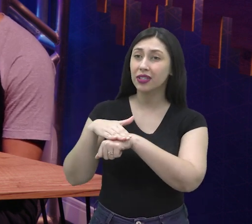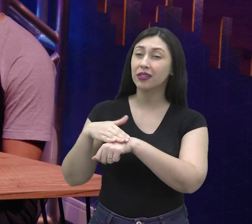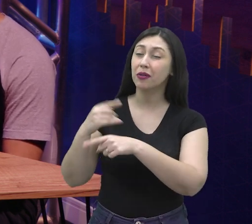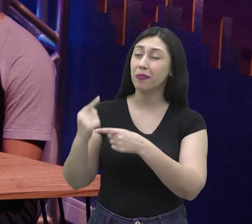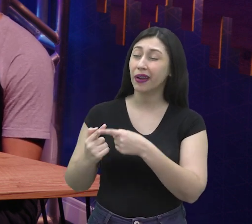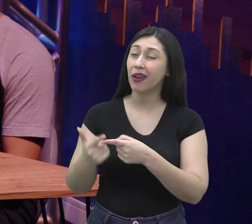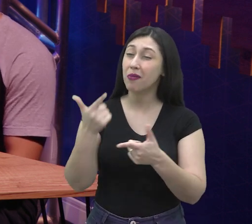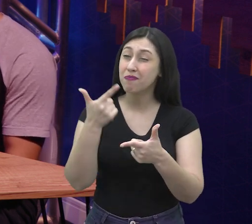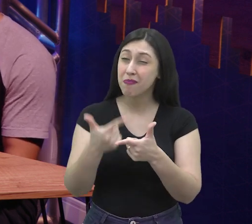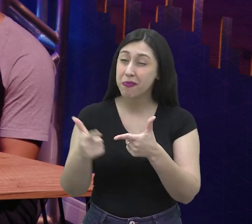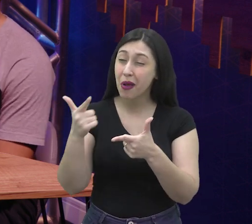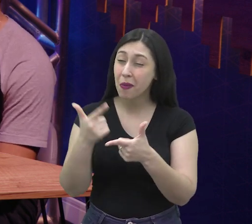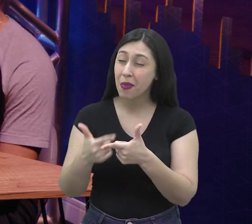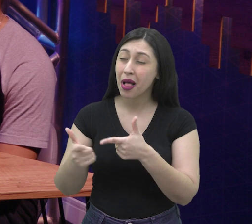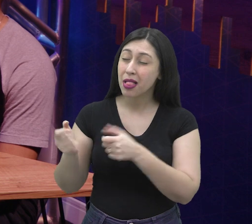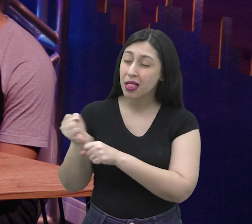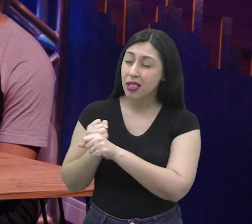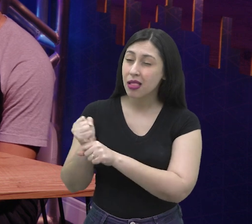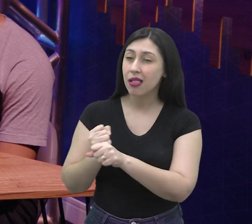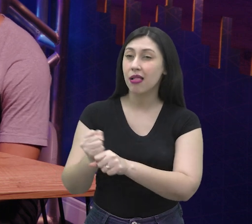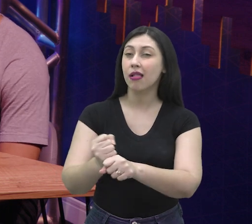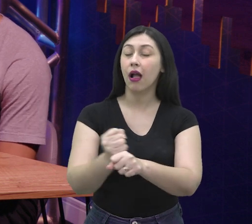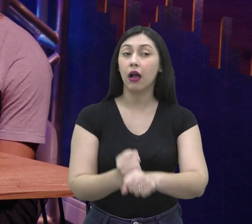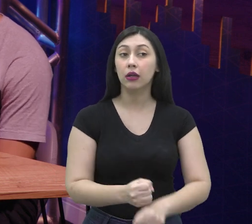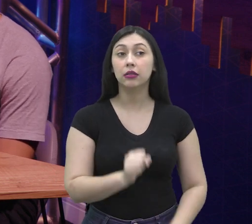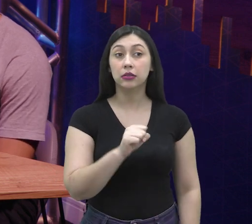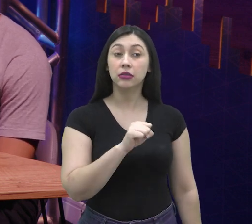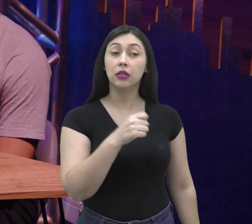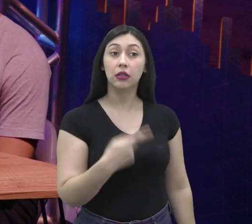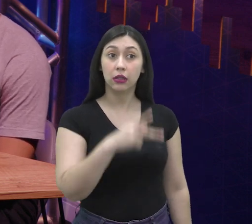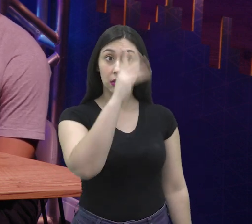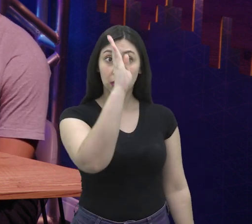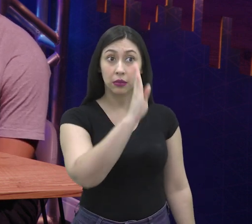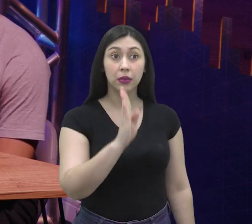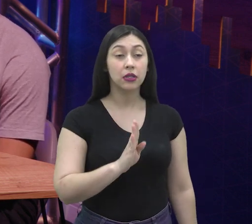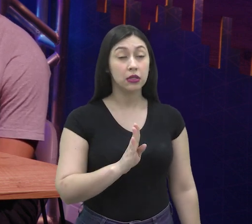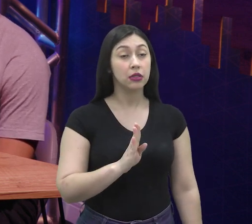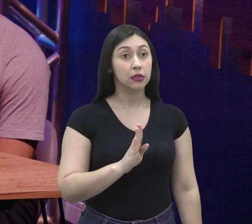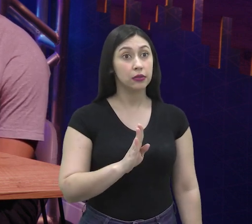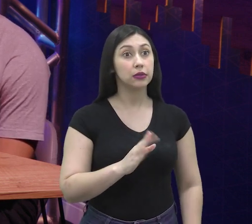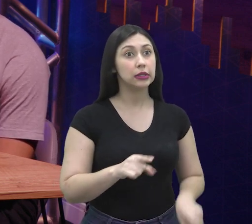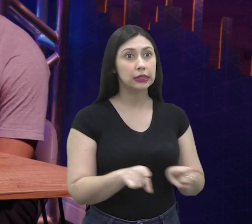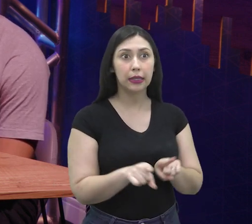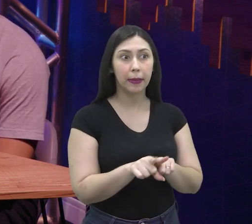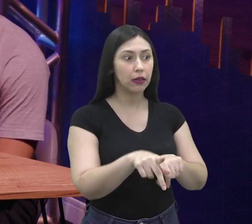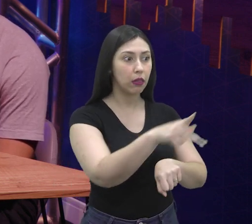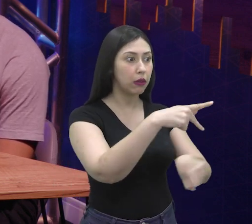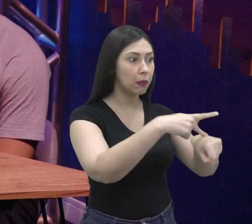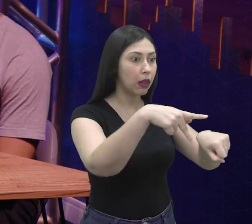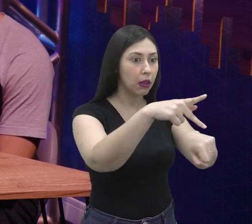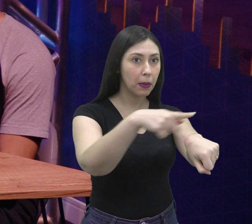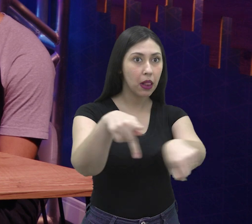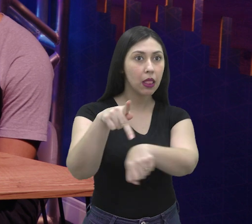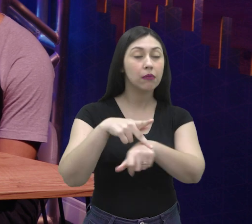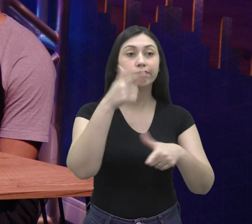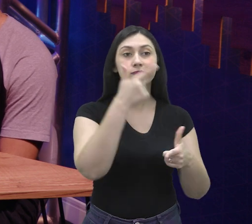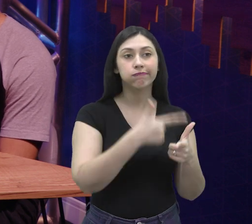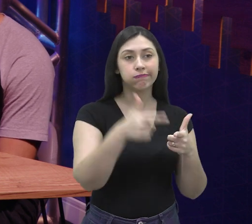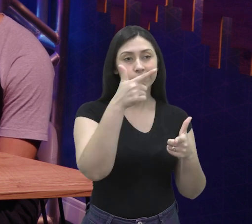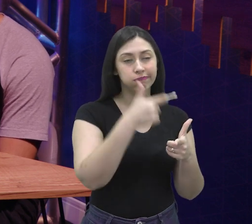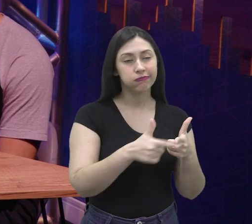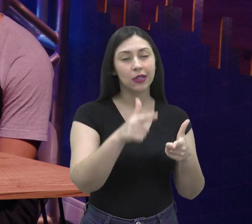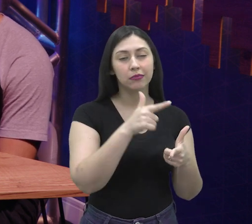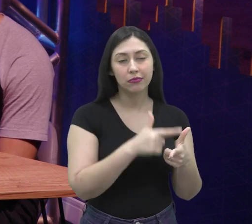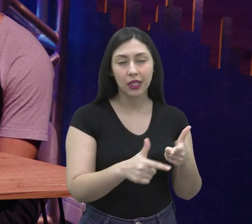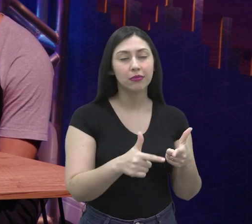uma problemática ano após ano, né, Vicky? Pois é, não só aqui no Brasil, mas diversos países, né, andam